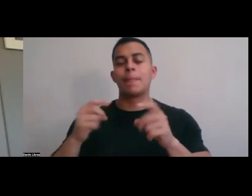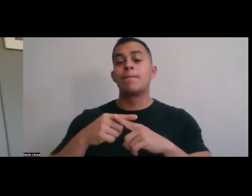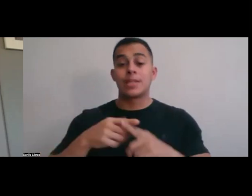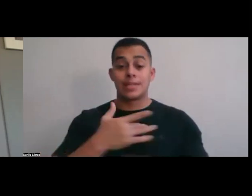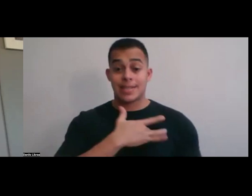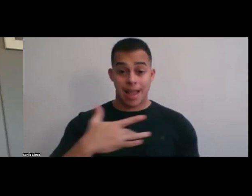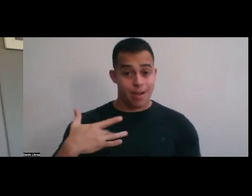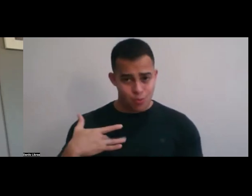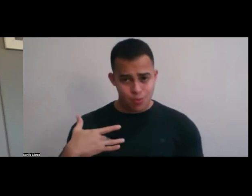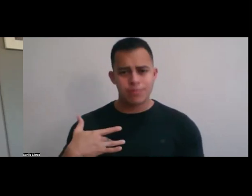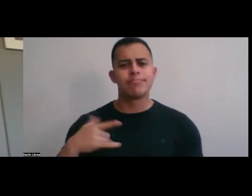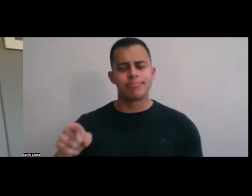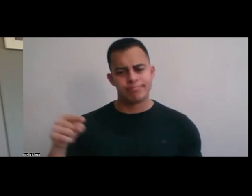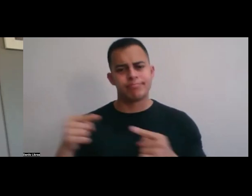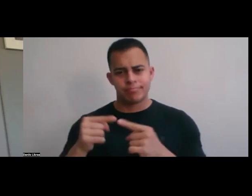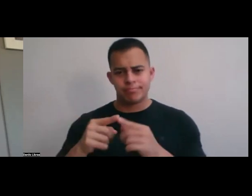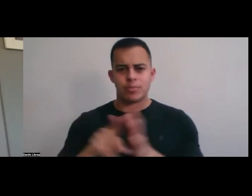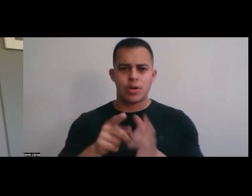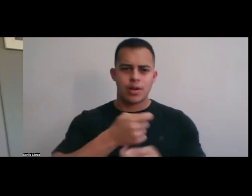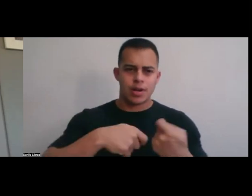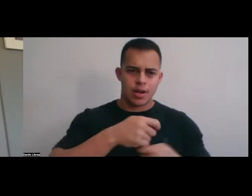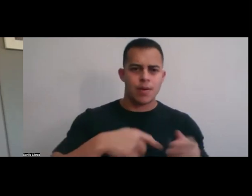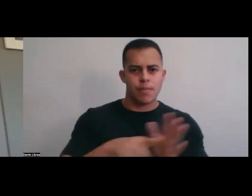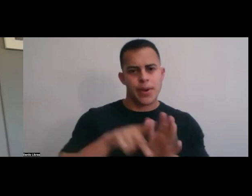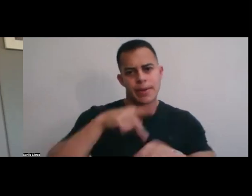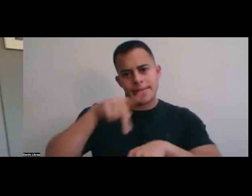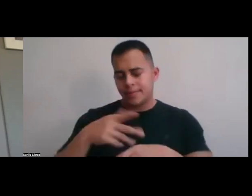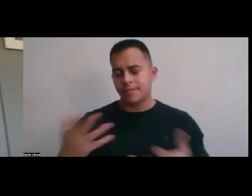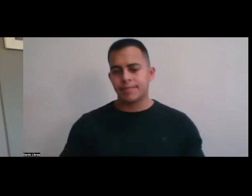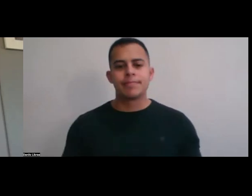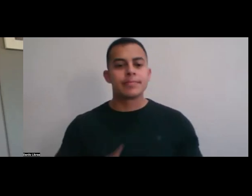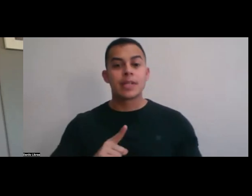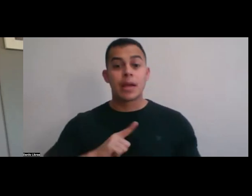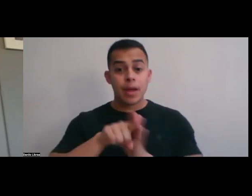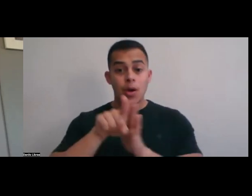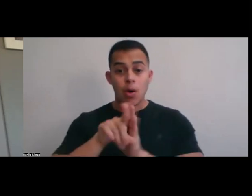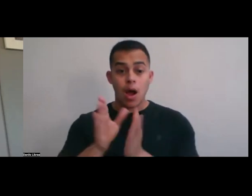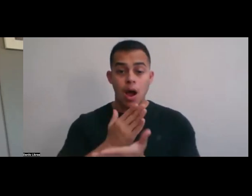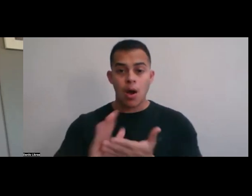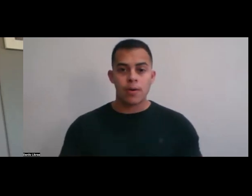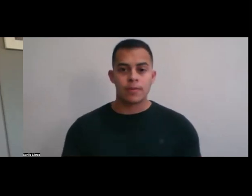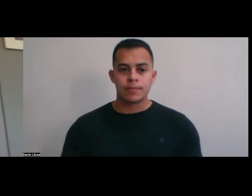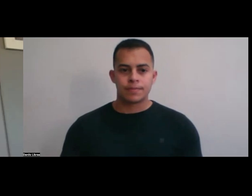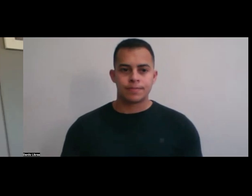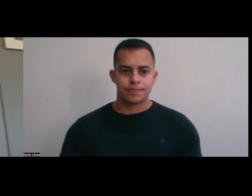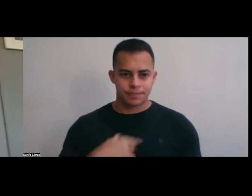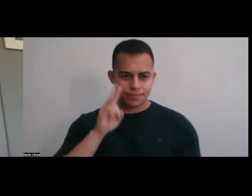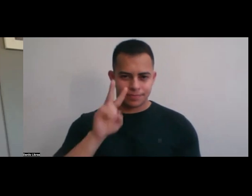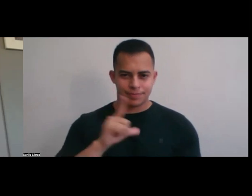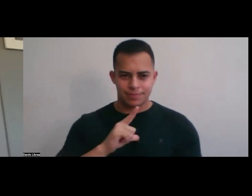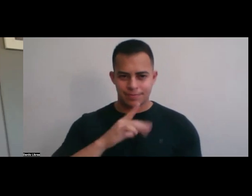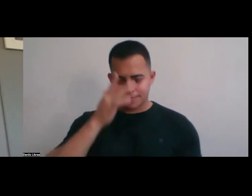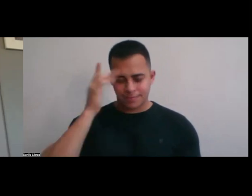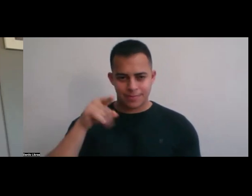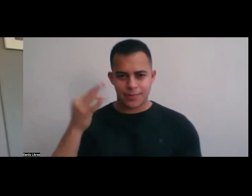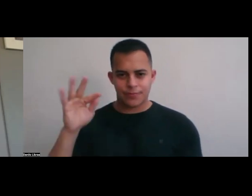questão financeira do país, Exatamente. enfim, né? Perguntas, pessoal. Eu vi que O tem alguém da pessoal educação tá. física